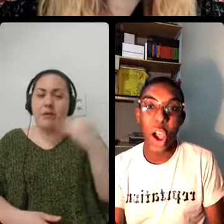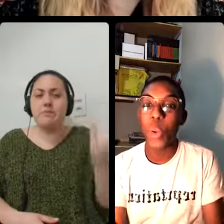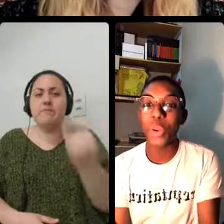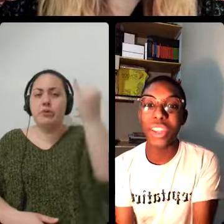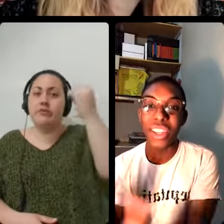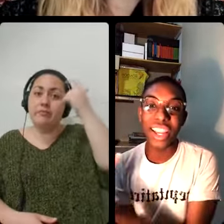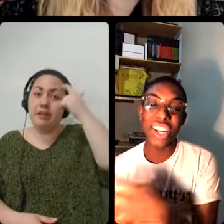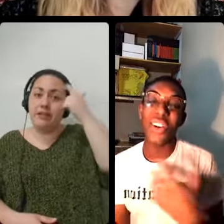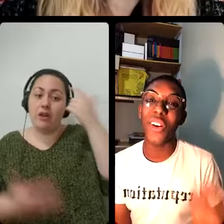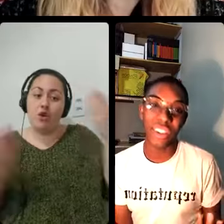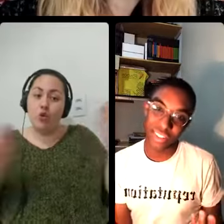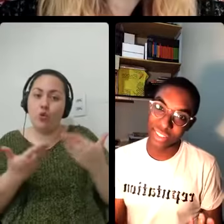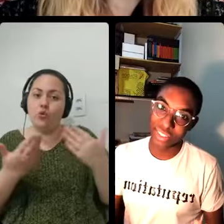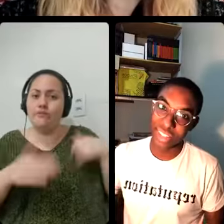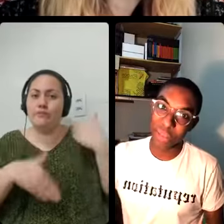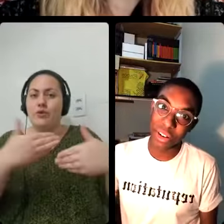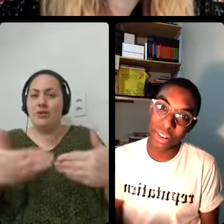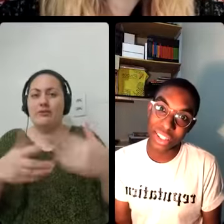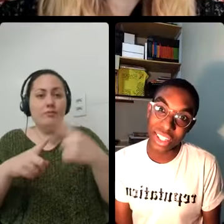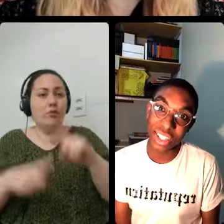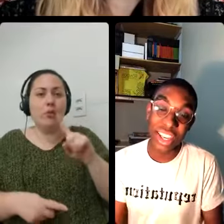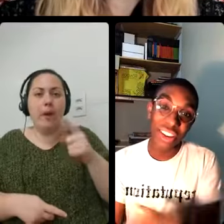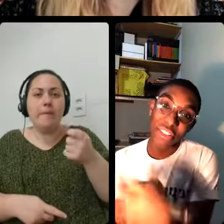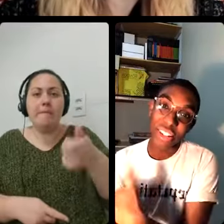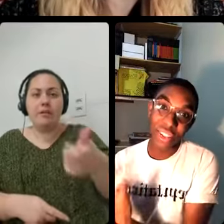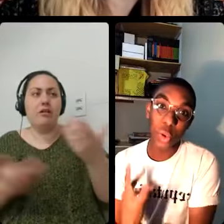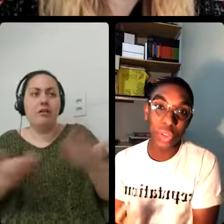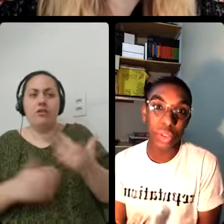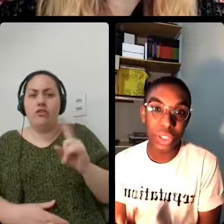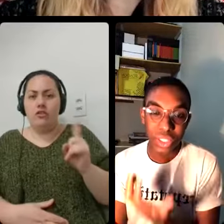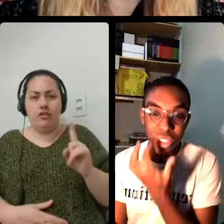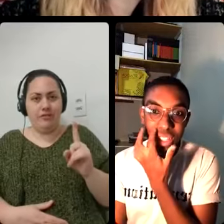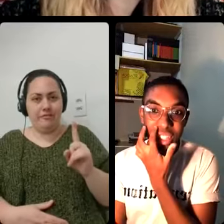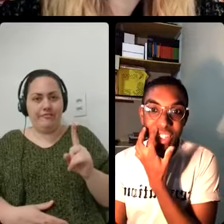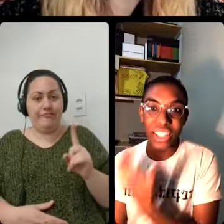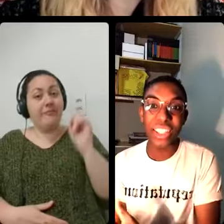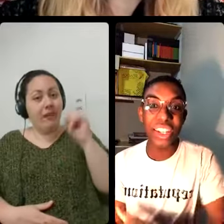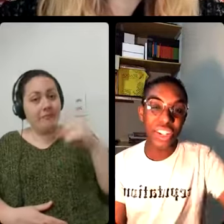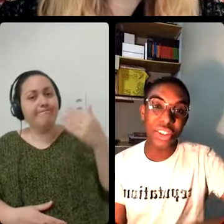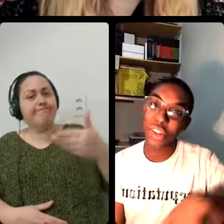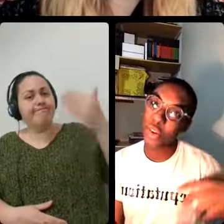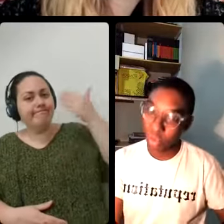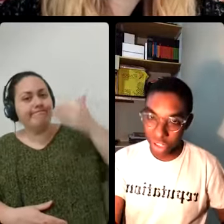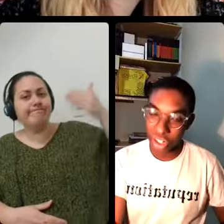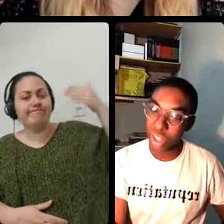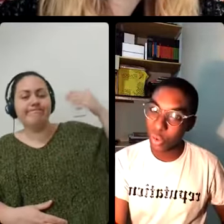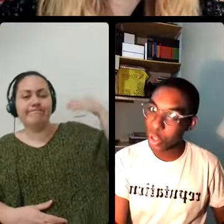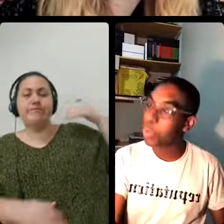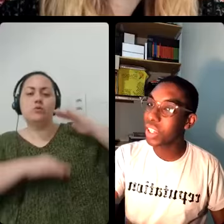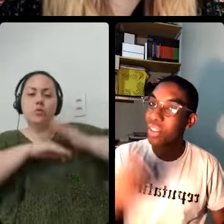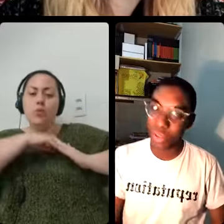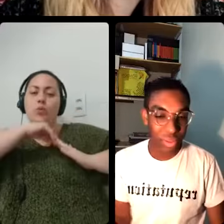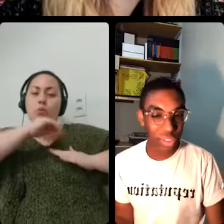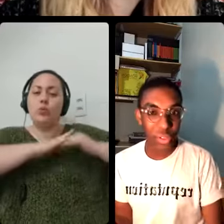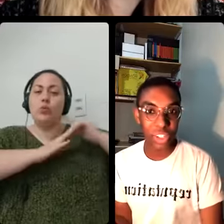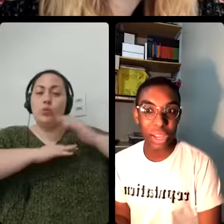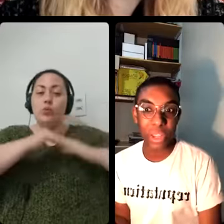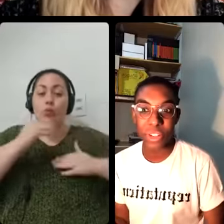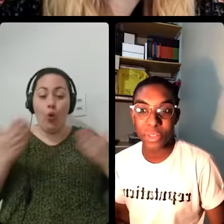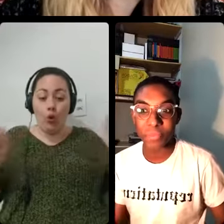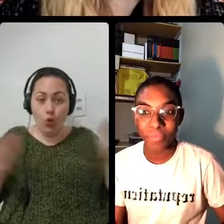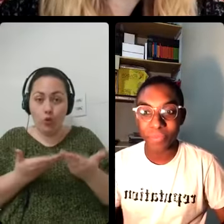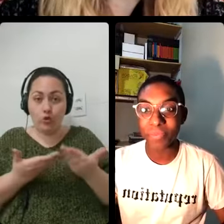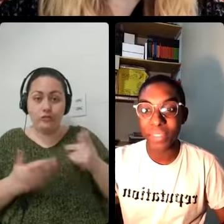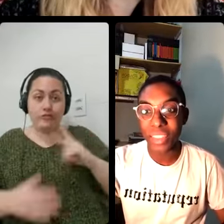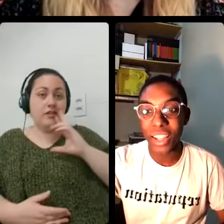Porque não é algo que é de agora, né? É uma coisa que foi sendo construída e que a gente só chegou onde a gente está hoje porque isso aconteceu